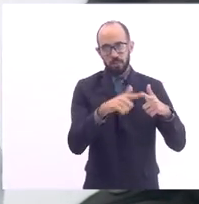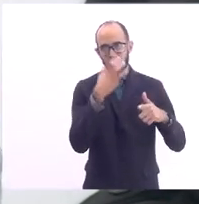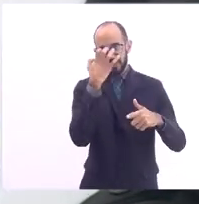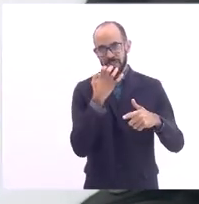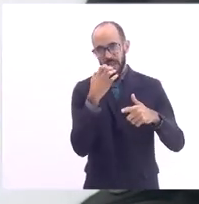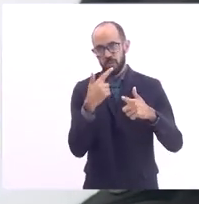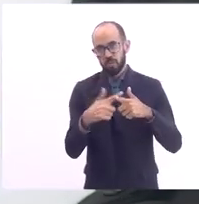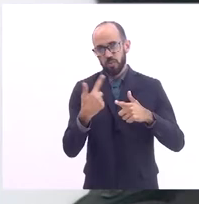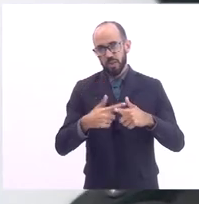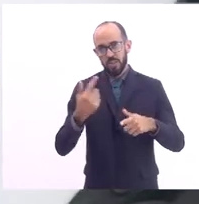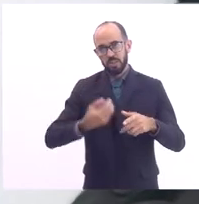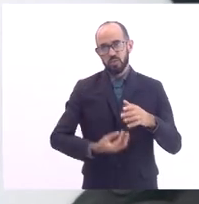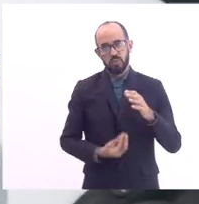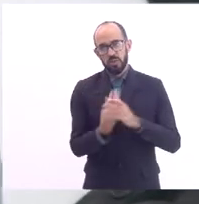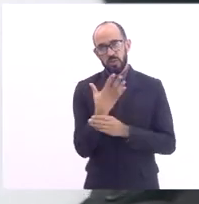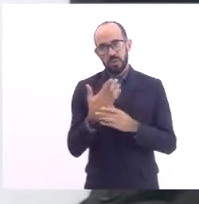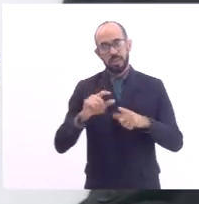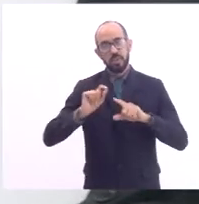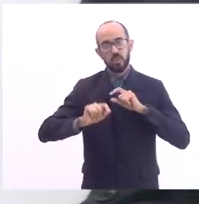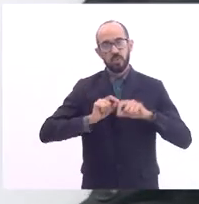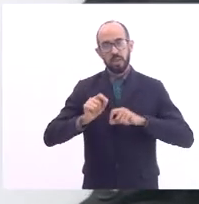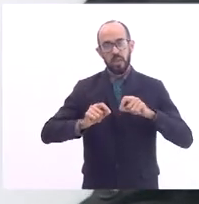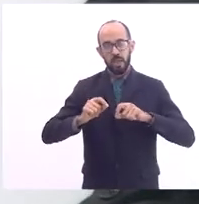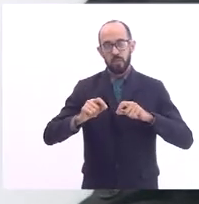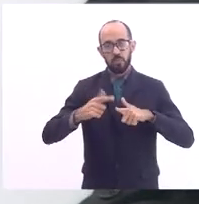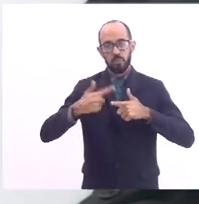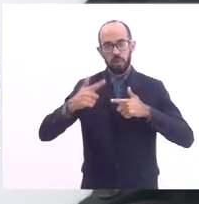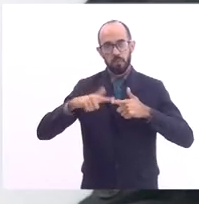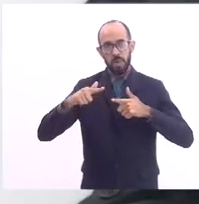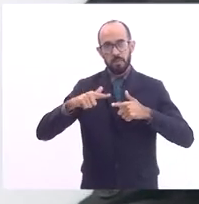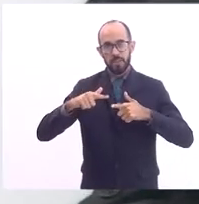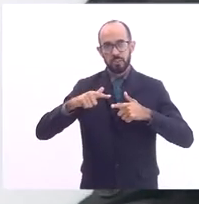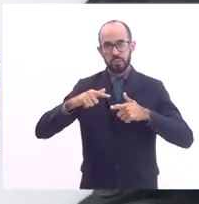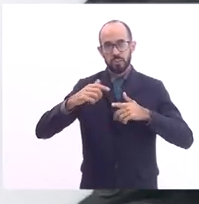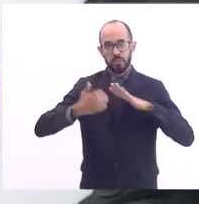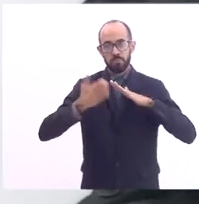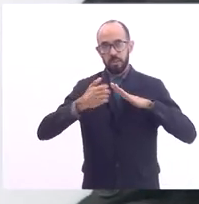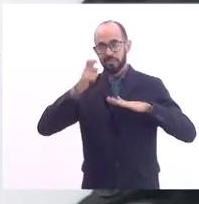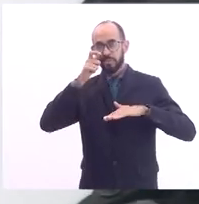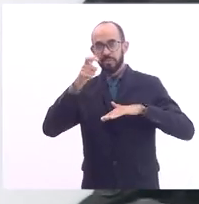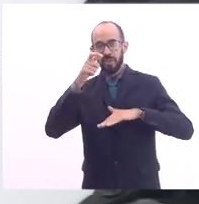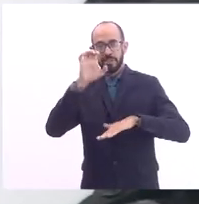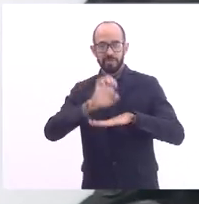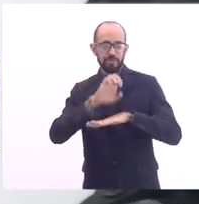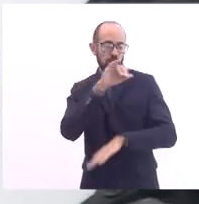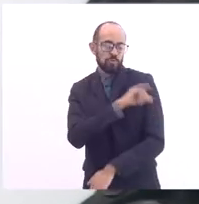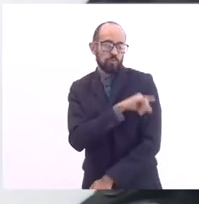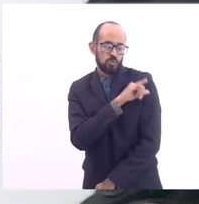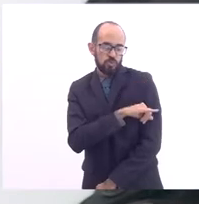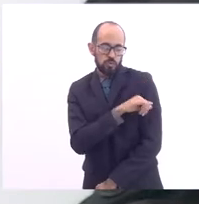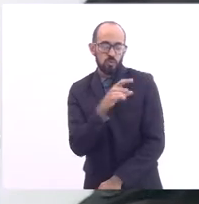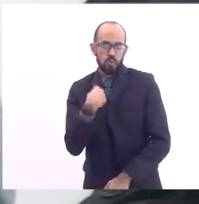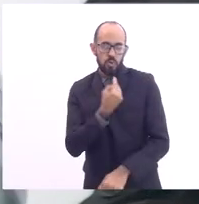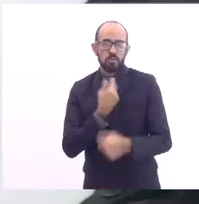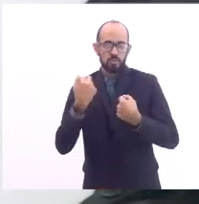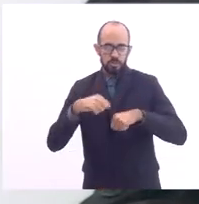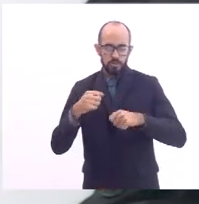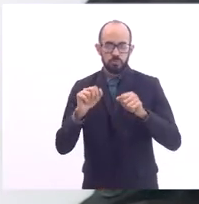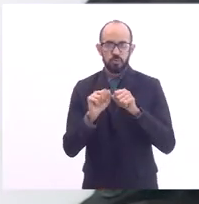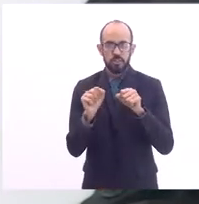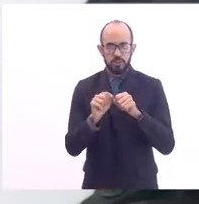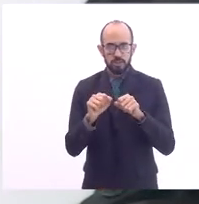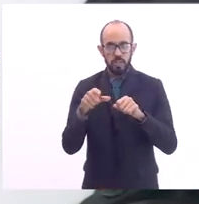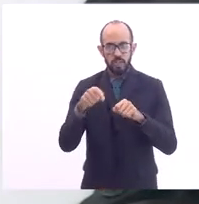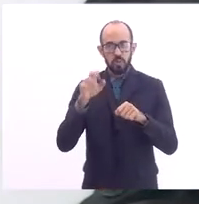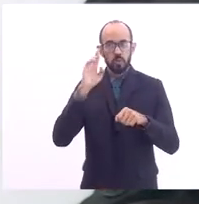dá uma evasão industrial no Estado. E a gente tem que olhar isso com seriedade, mas temos que fazer também que o industrial